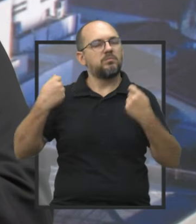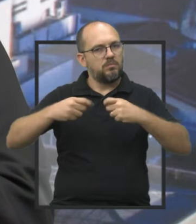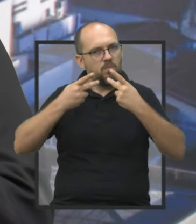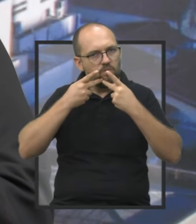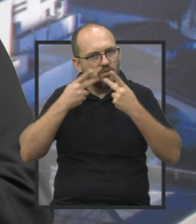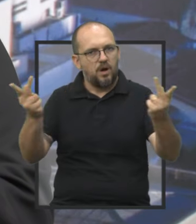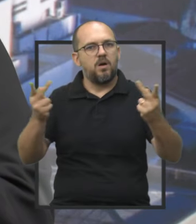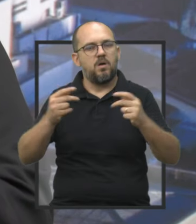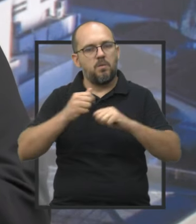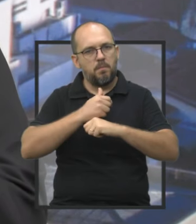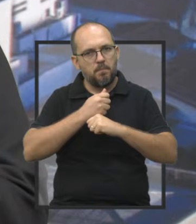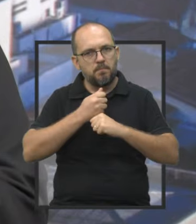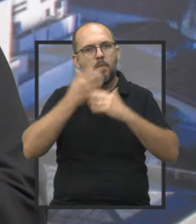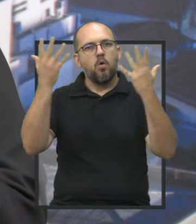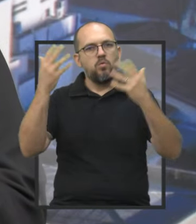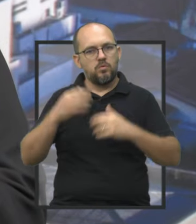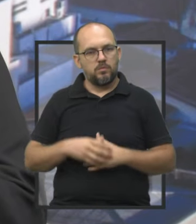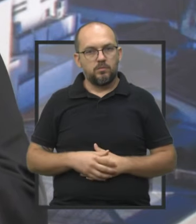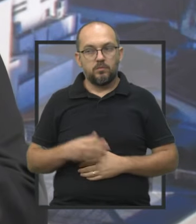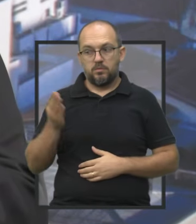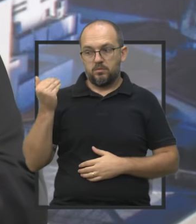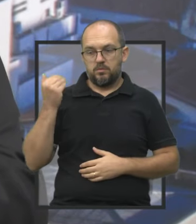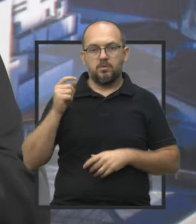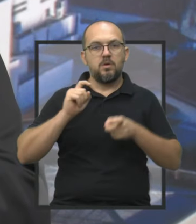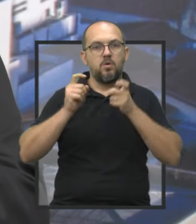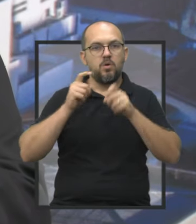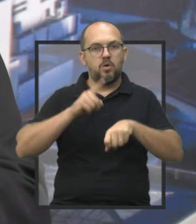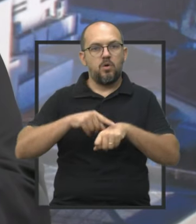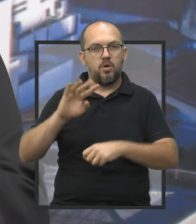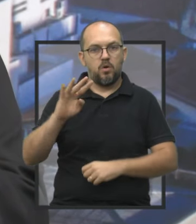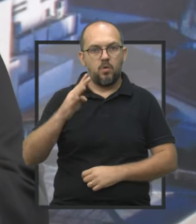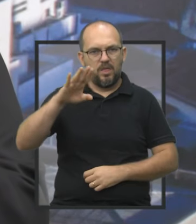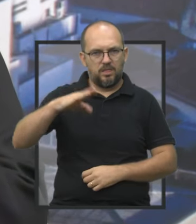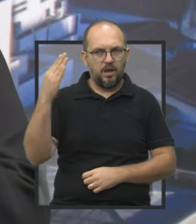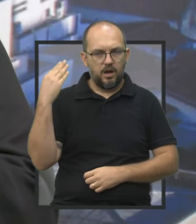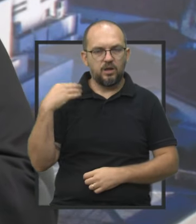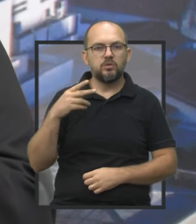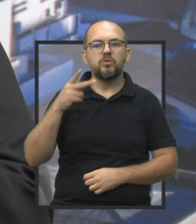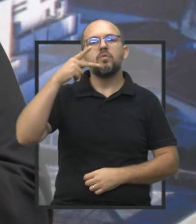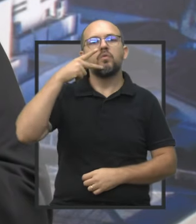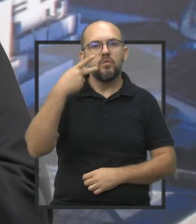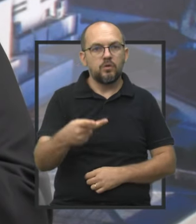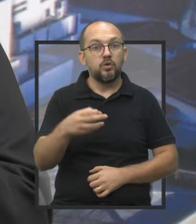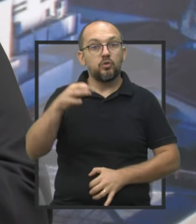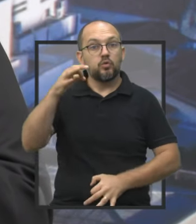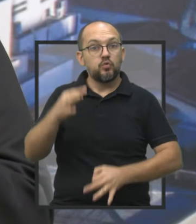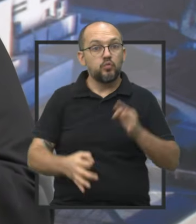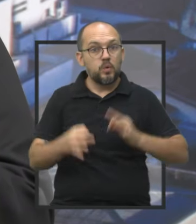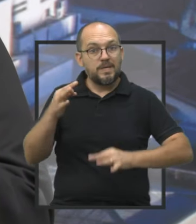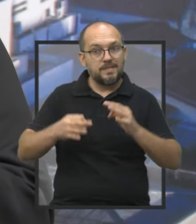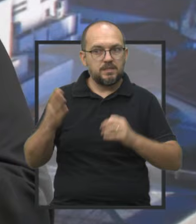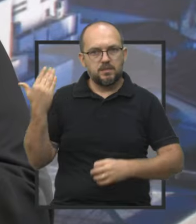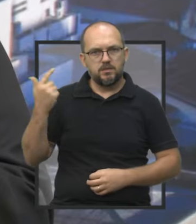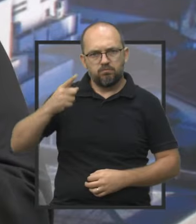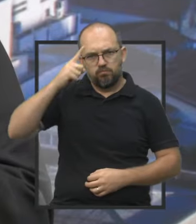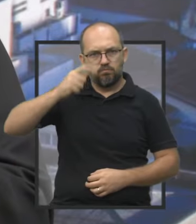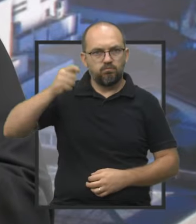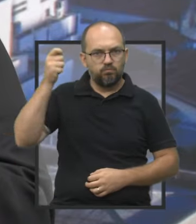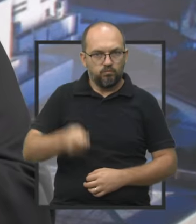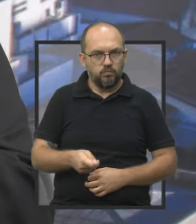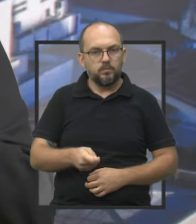falar. E o que eu disse numa reunião às 4 da tarde, o juiz disse, numa das